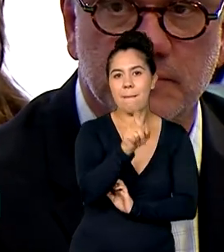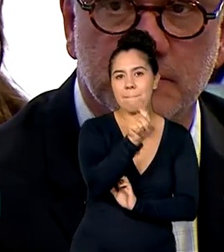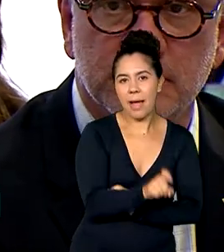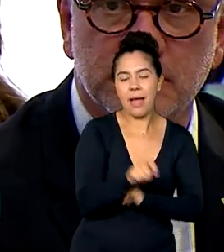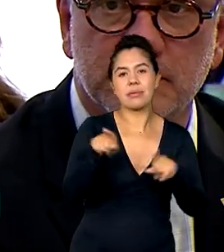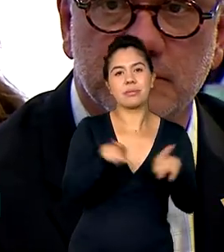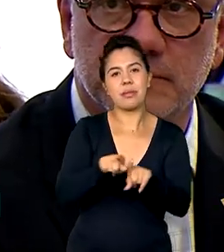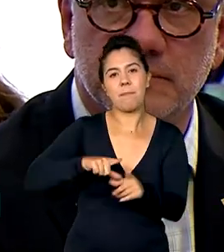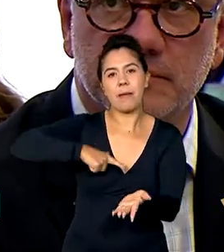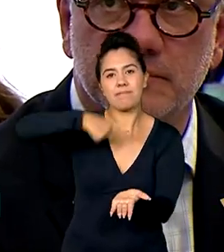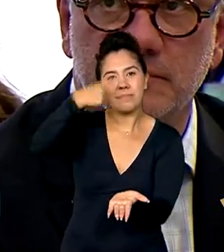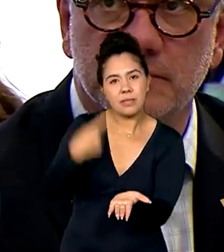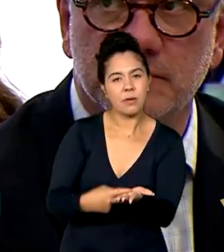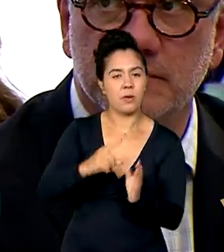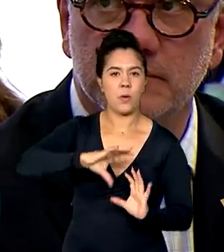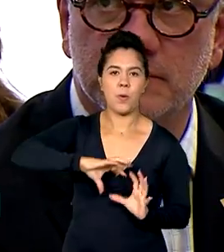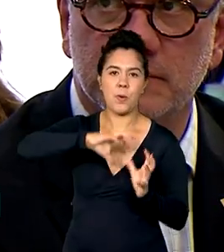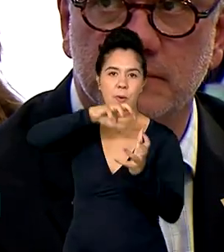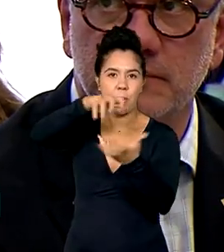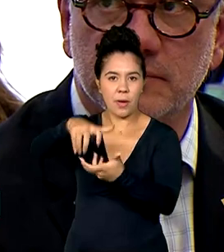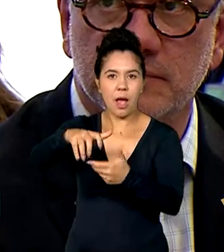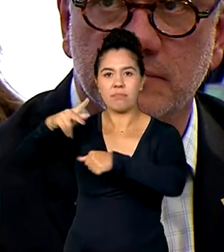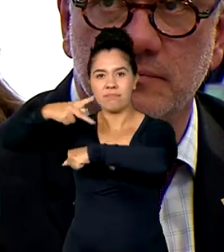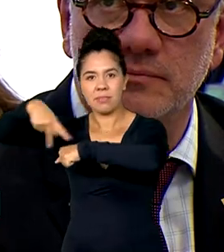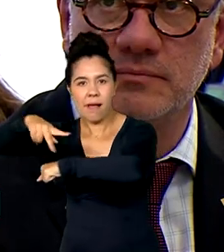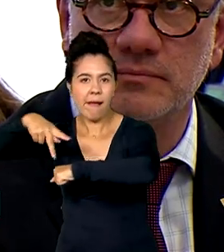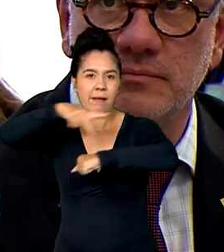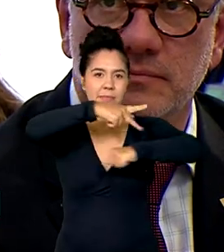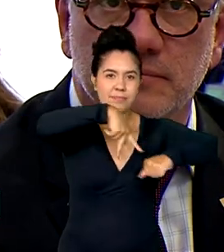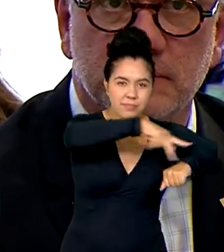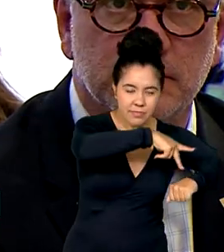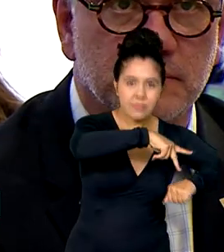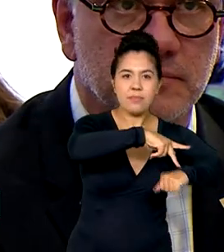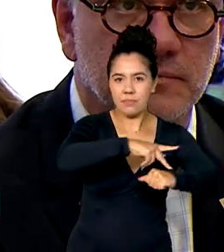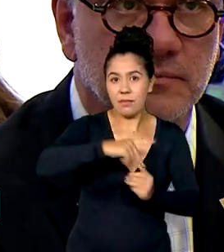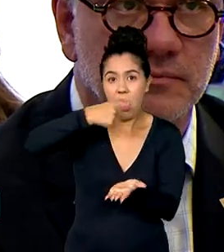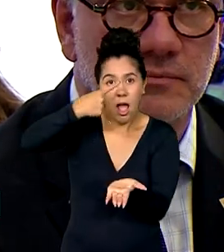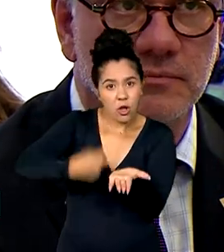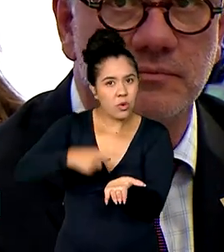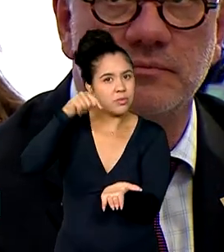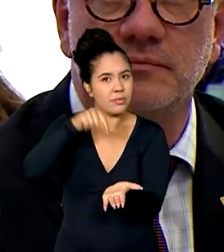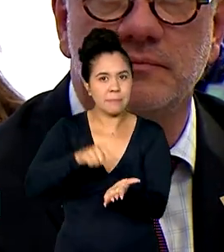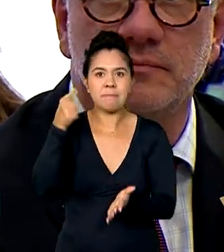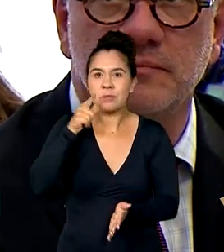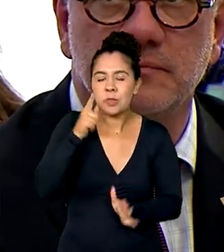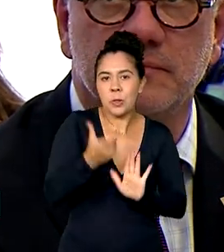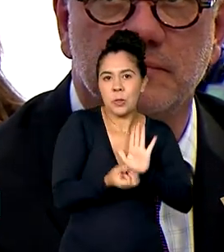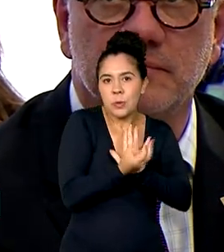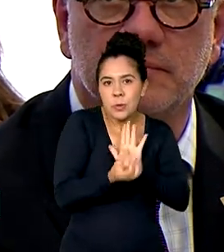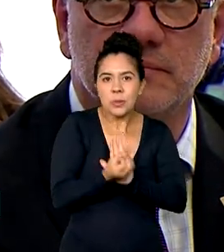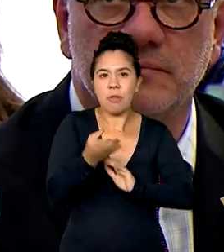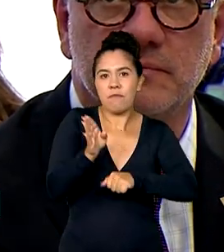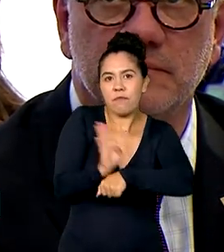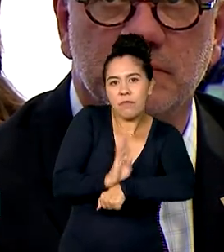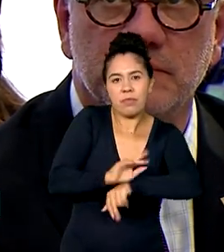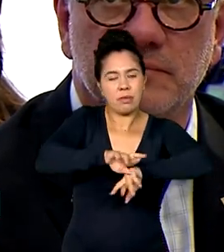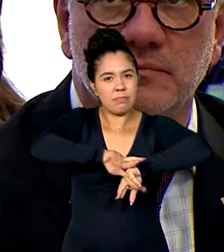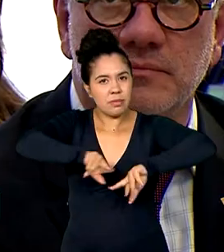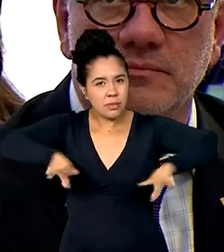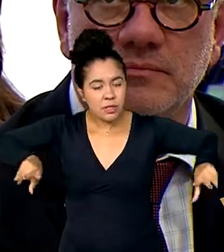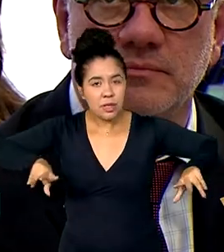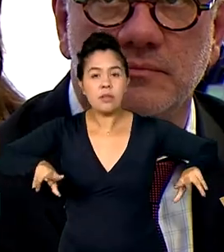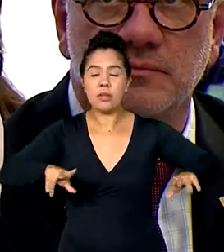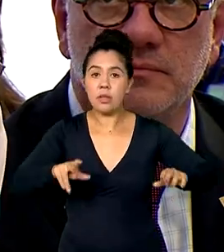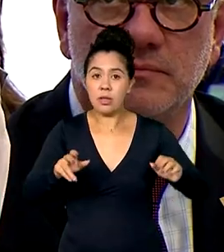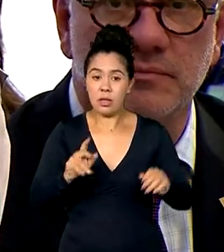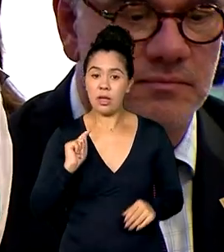acordos internacionais, bilaterais, que também são acordos de produção. E, junto com